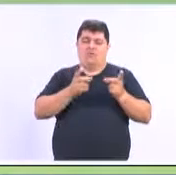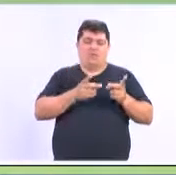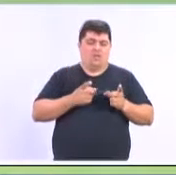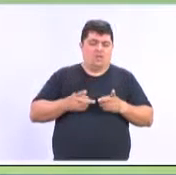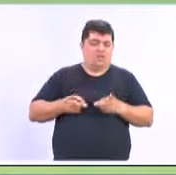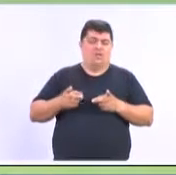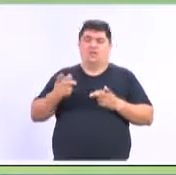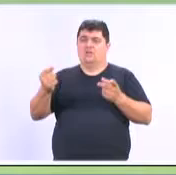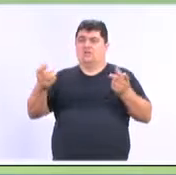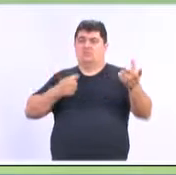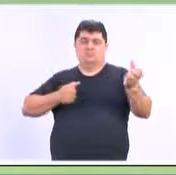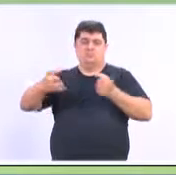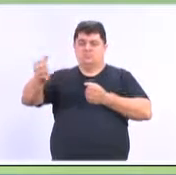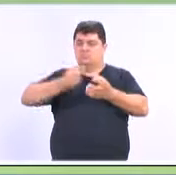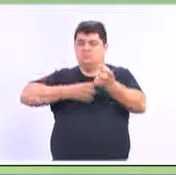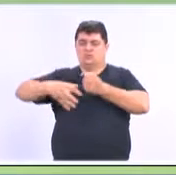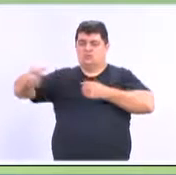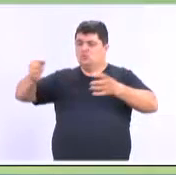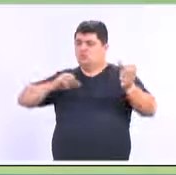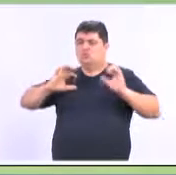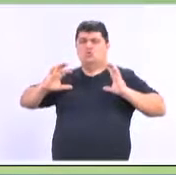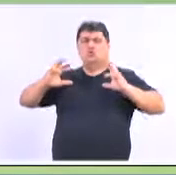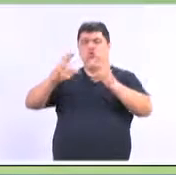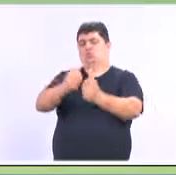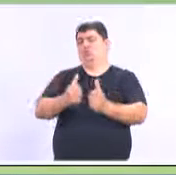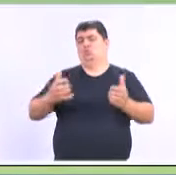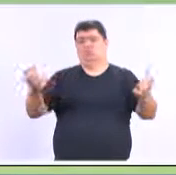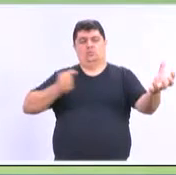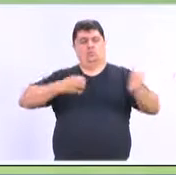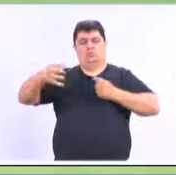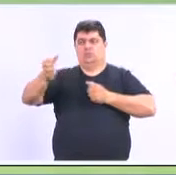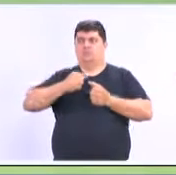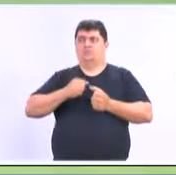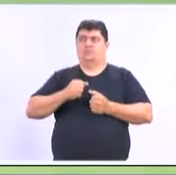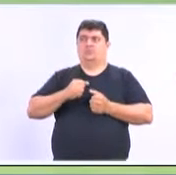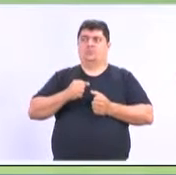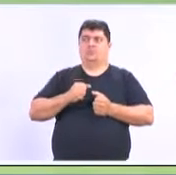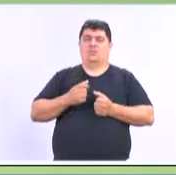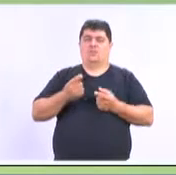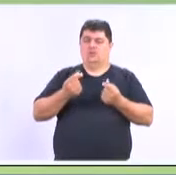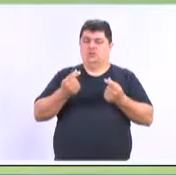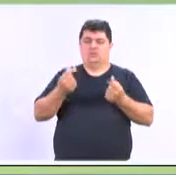mercadorias ou produto. Tudo que eu vendi. Receita bruta é